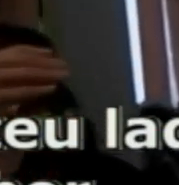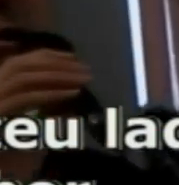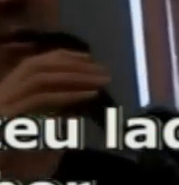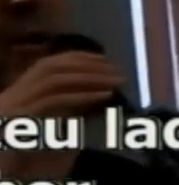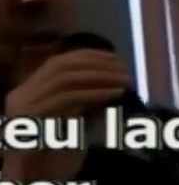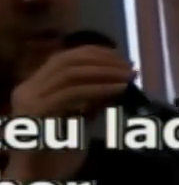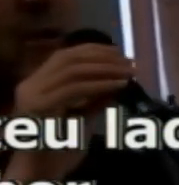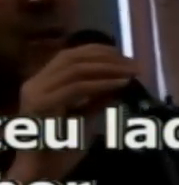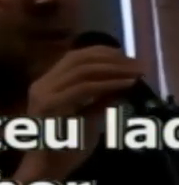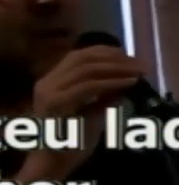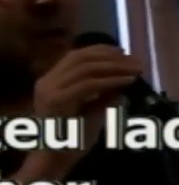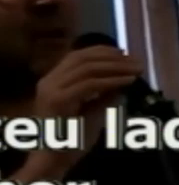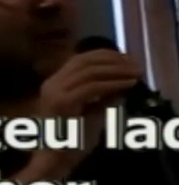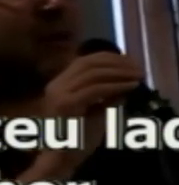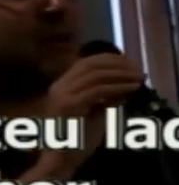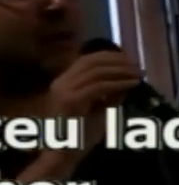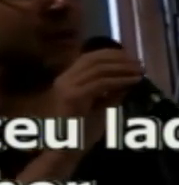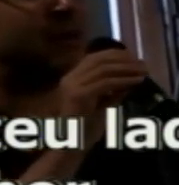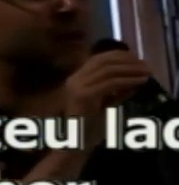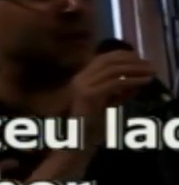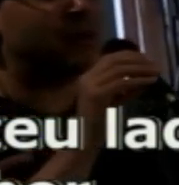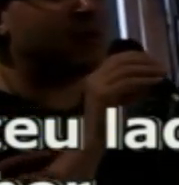Senhor.